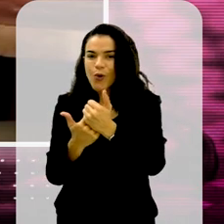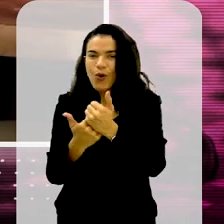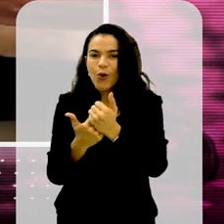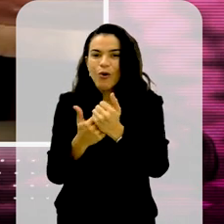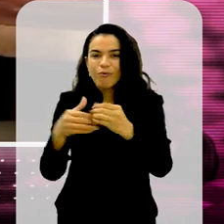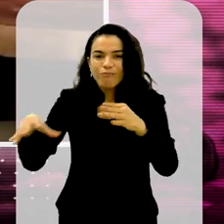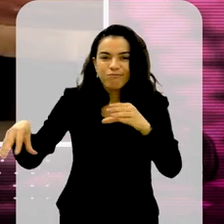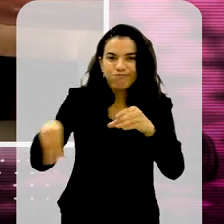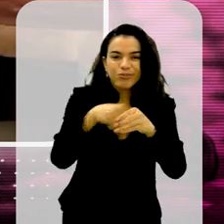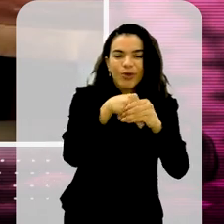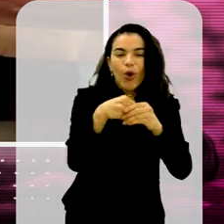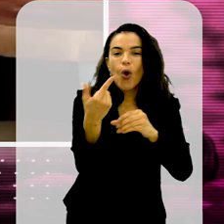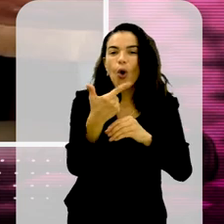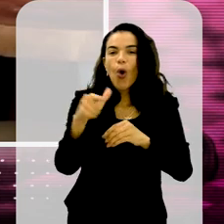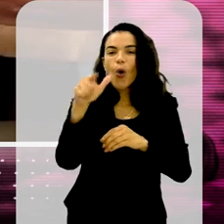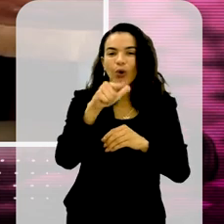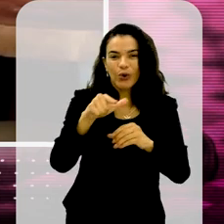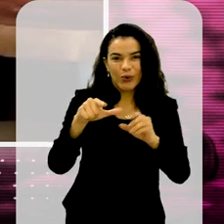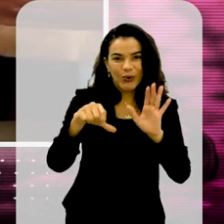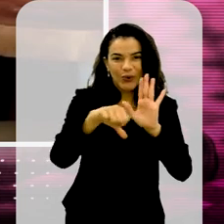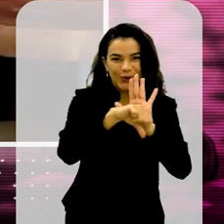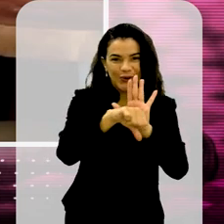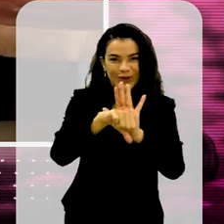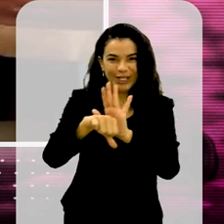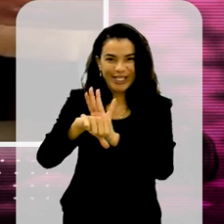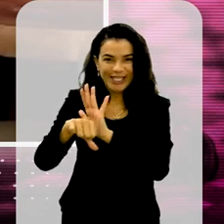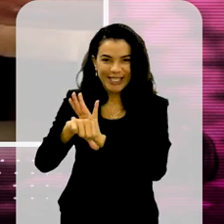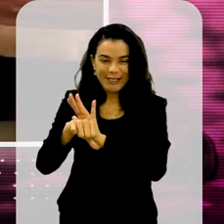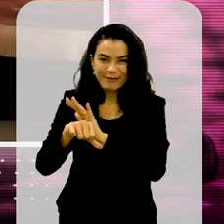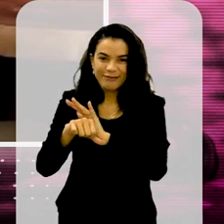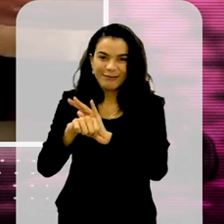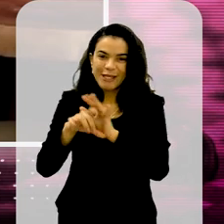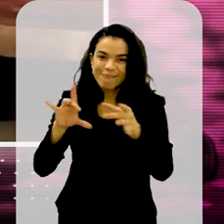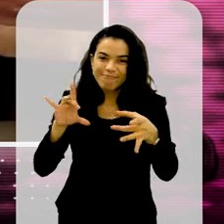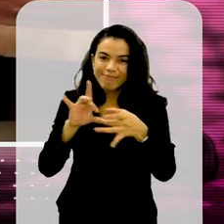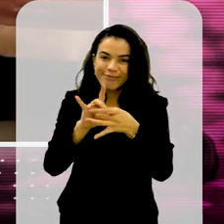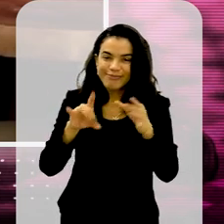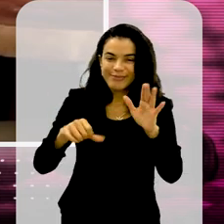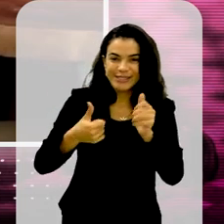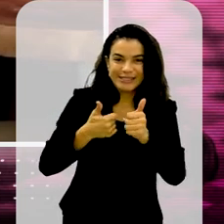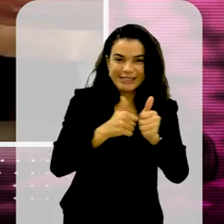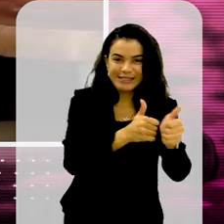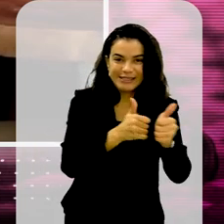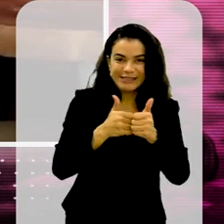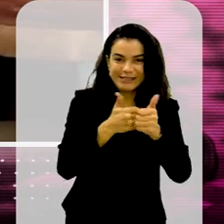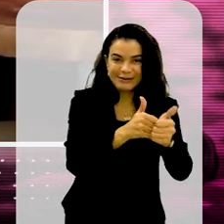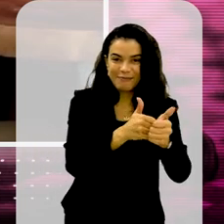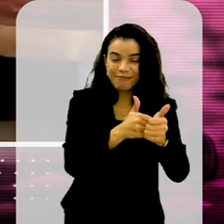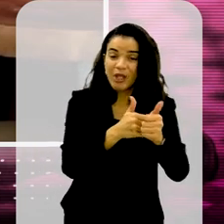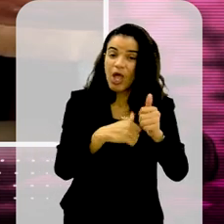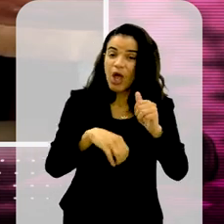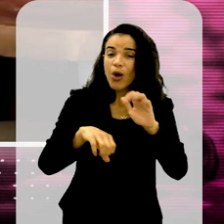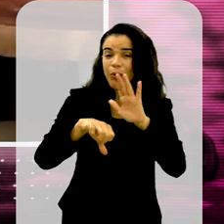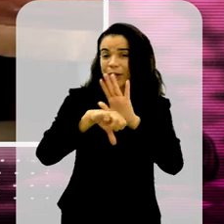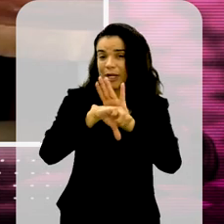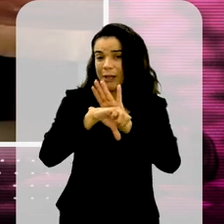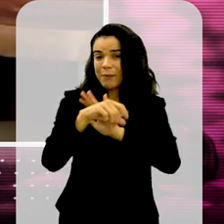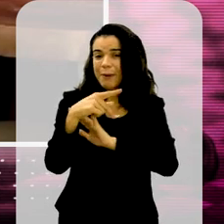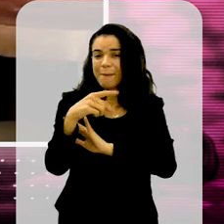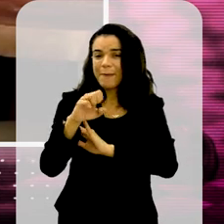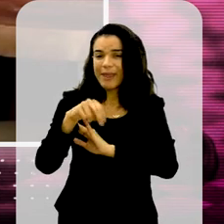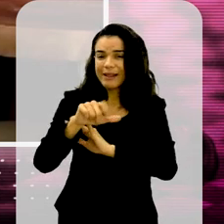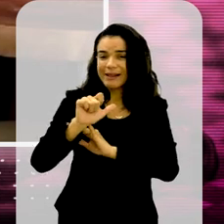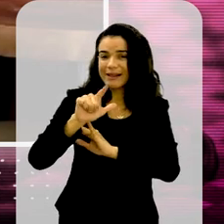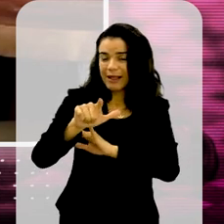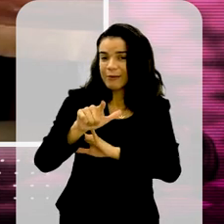poderia incriminar essa pessoa que praticava atos sistemáticos de perseguição. Como é um crime de ação penal pública,